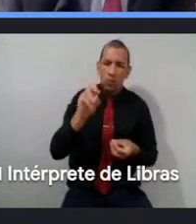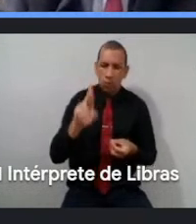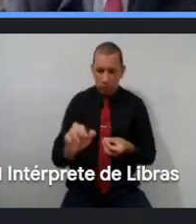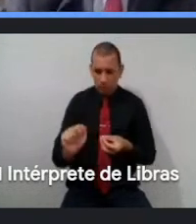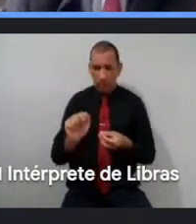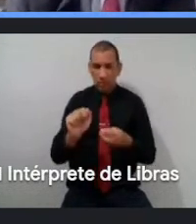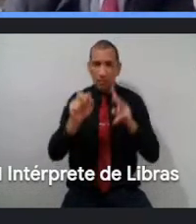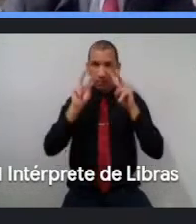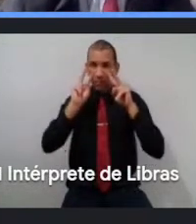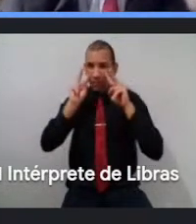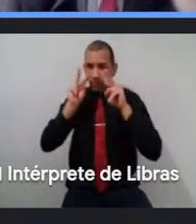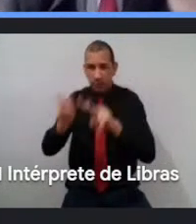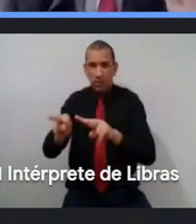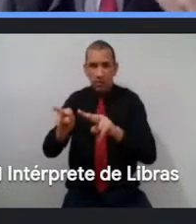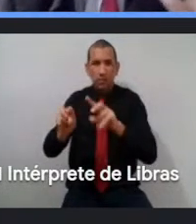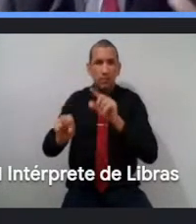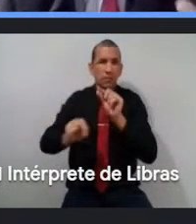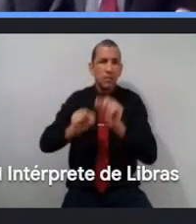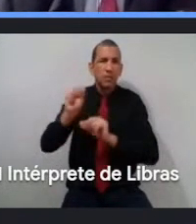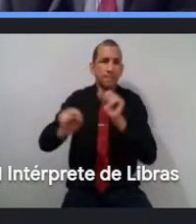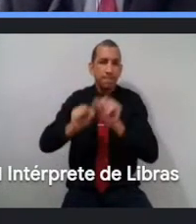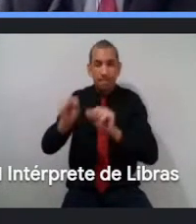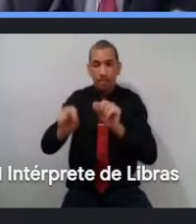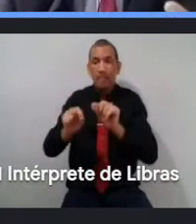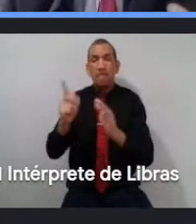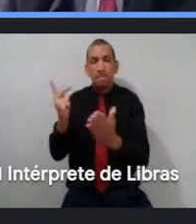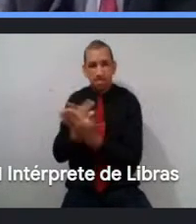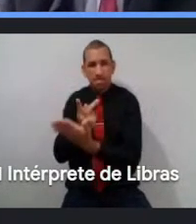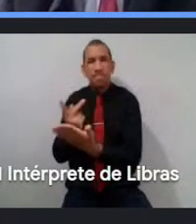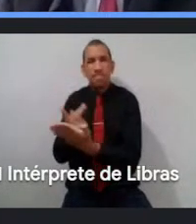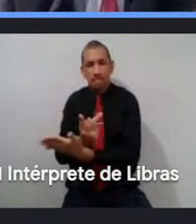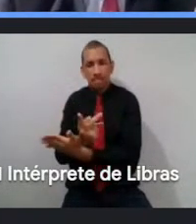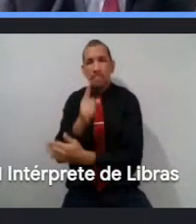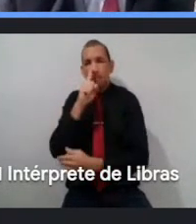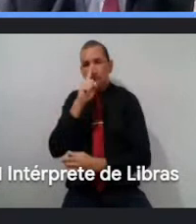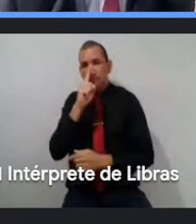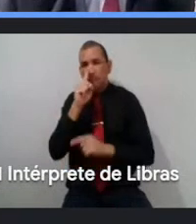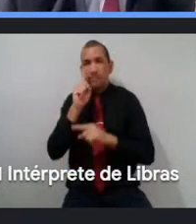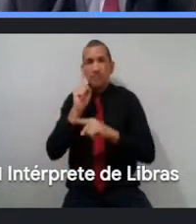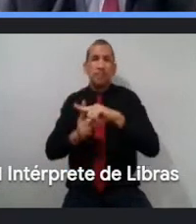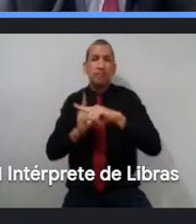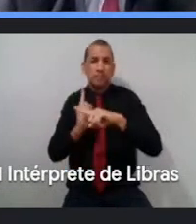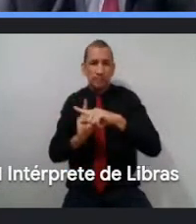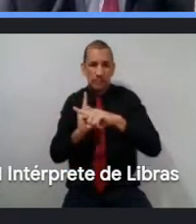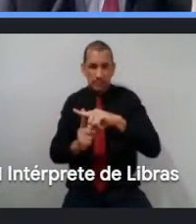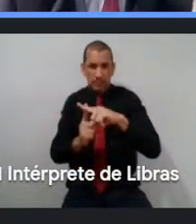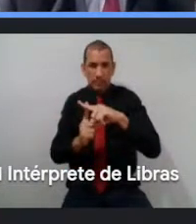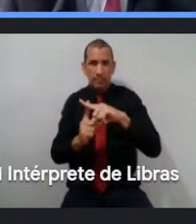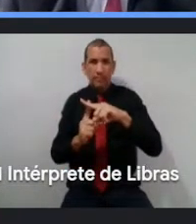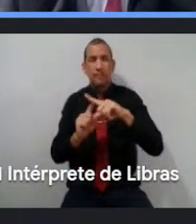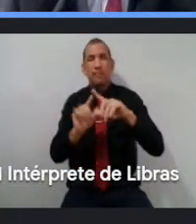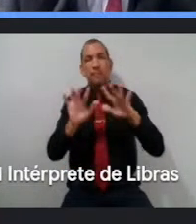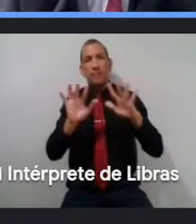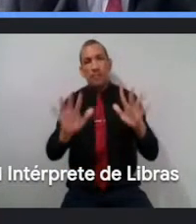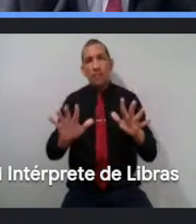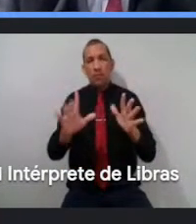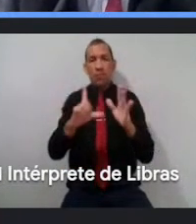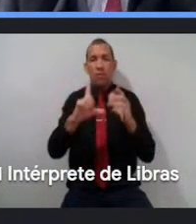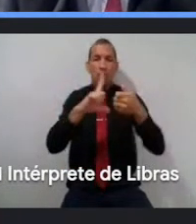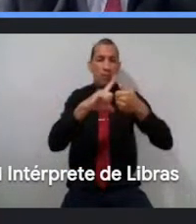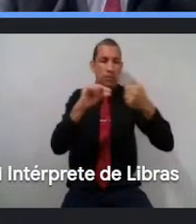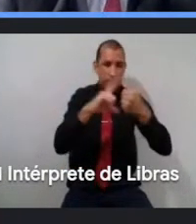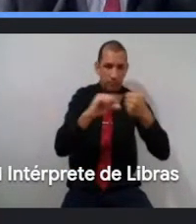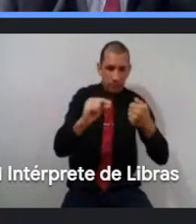meu modo de ver da tabela a eventualidade é grade e a e o